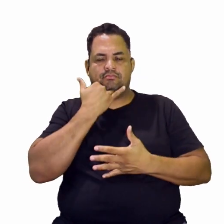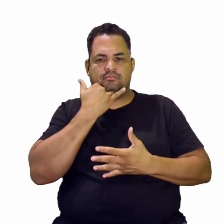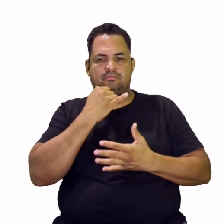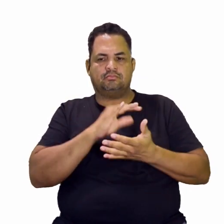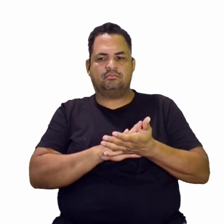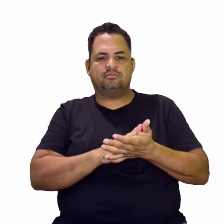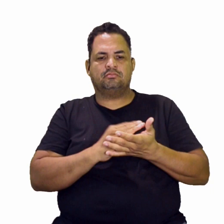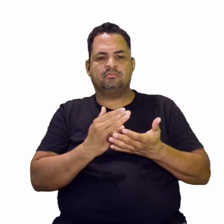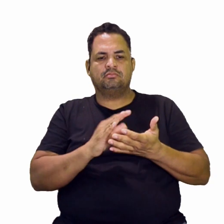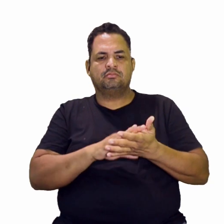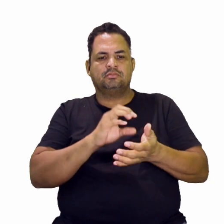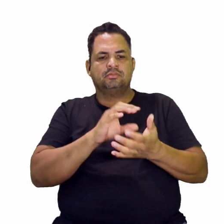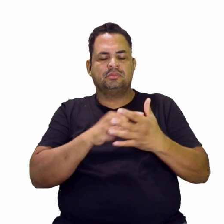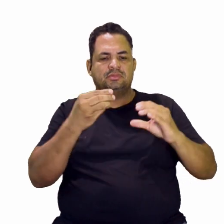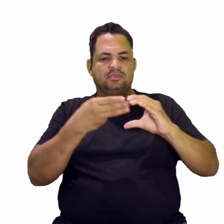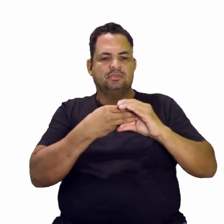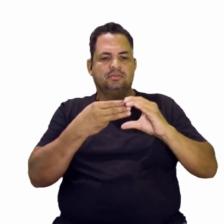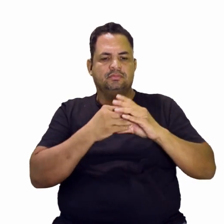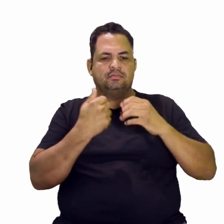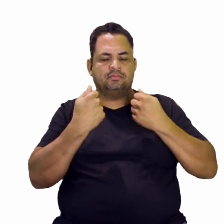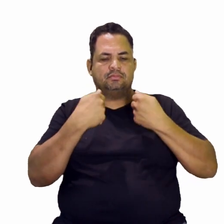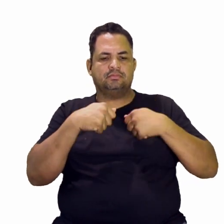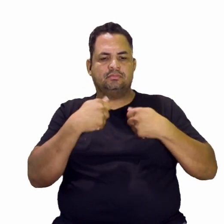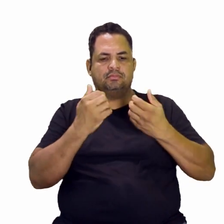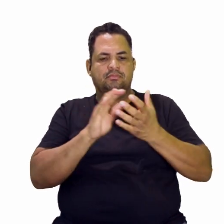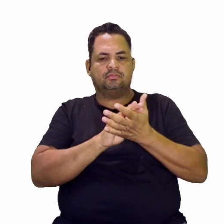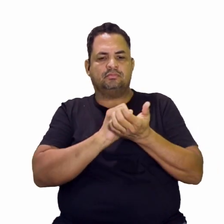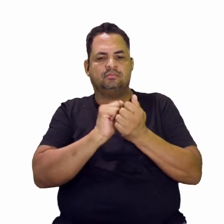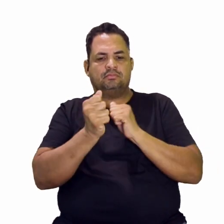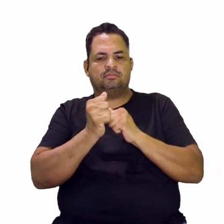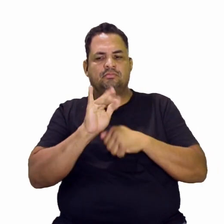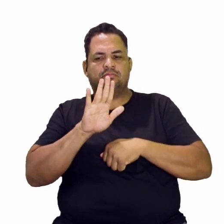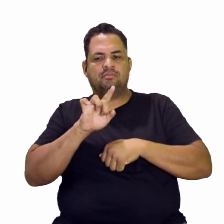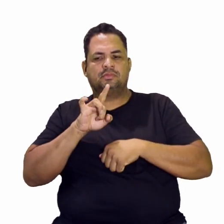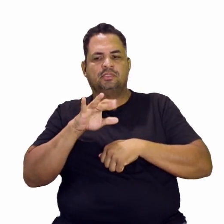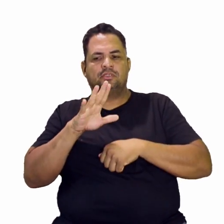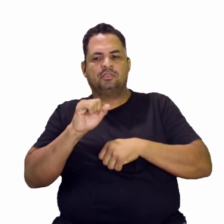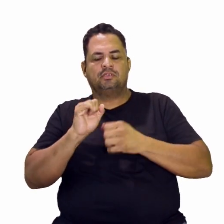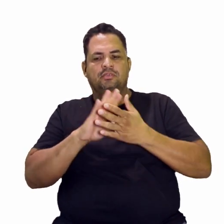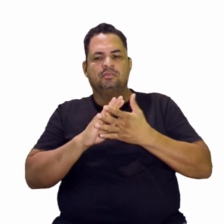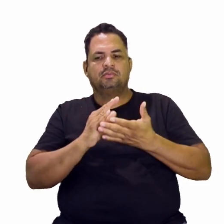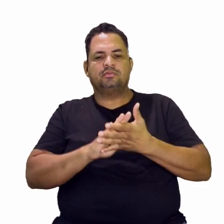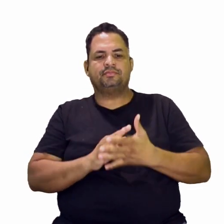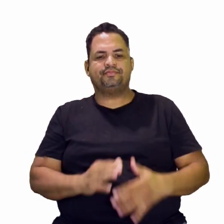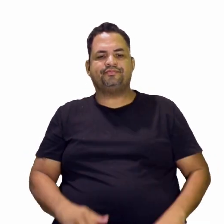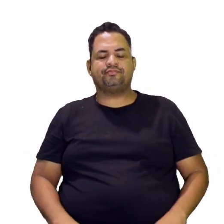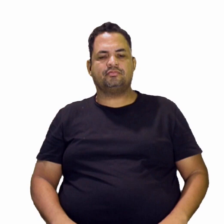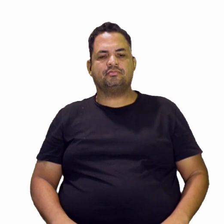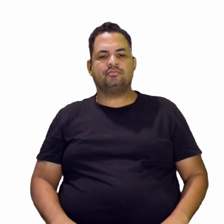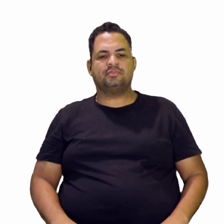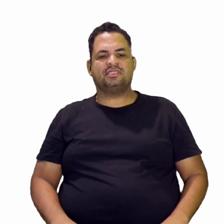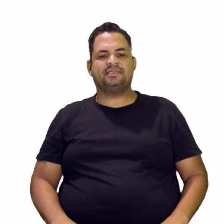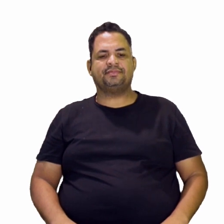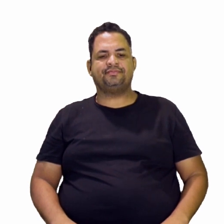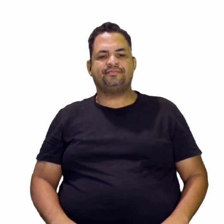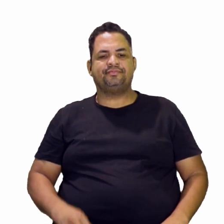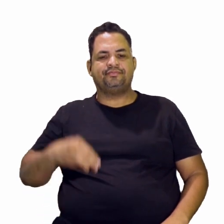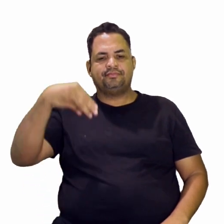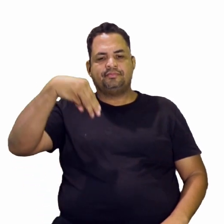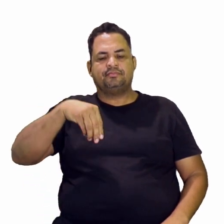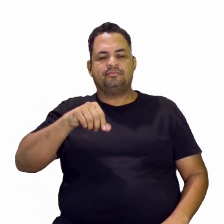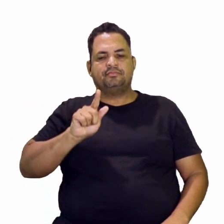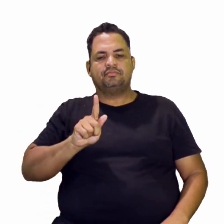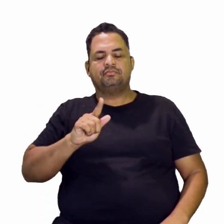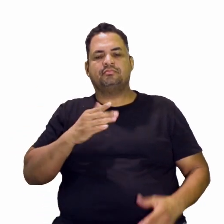vão estar ali nas nossas células permitindo o controle iônico, tá? Sódio e potássio. E magnésio vai